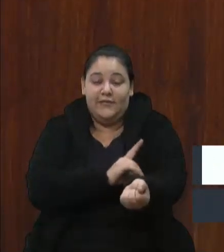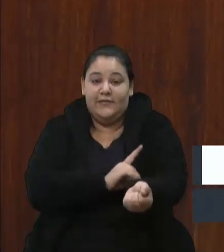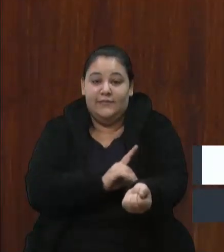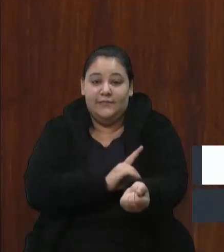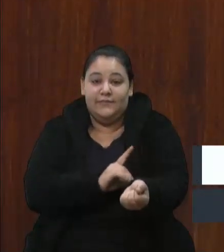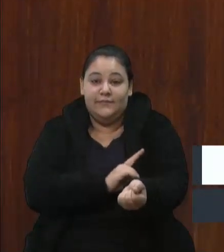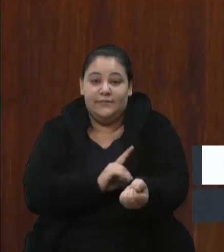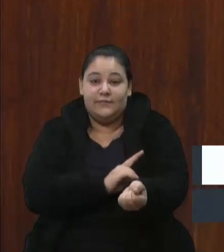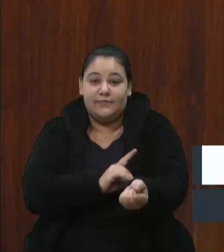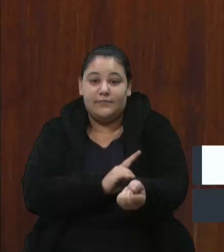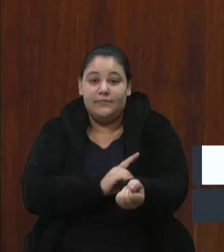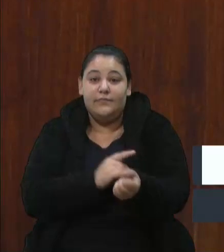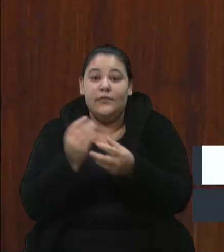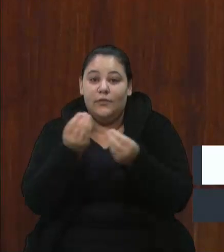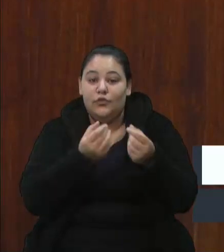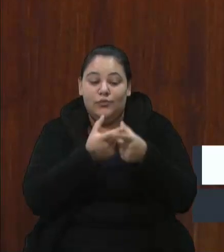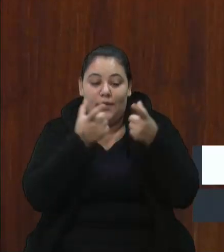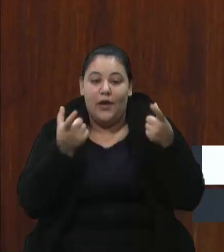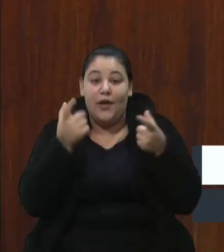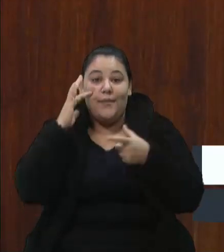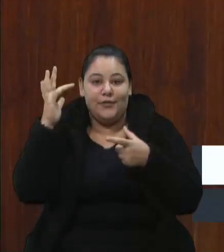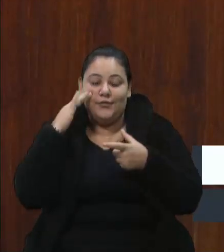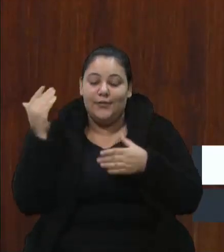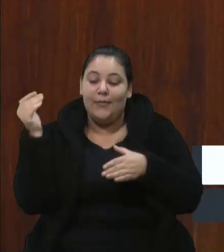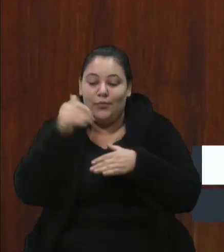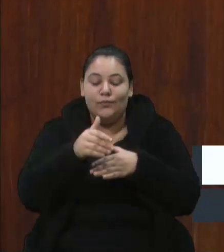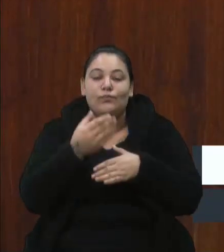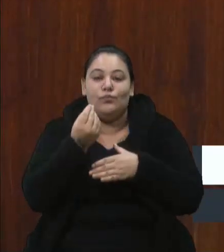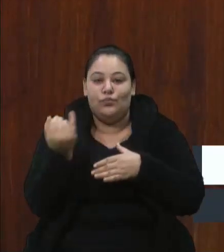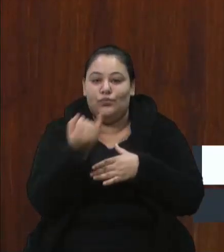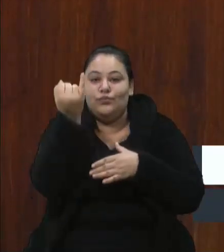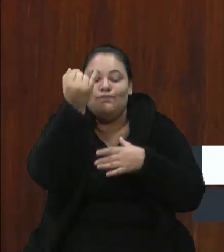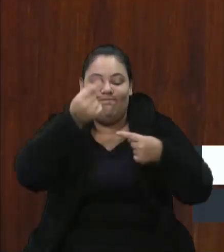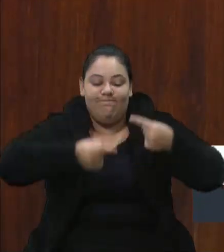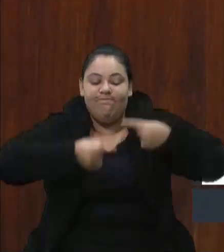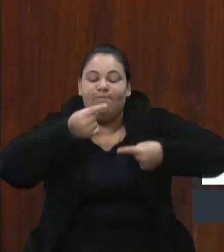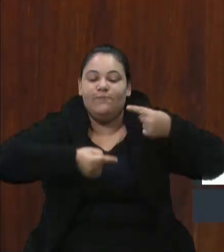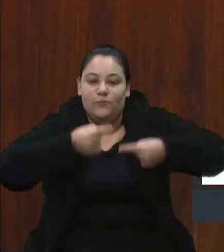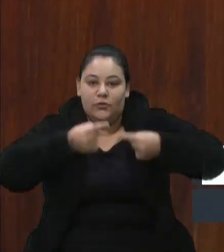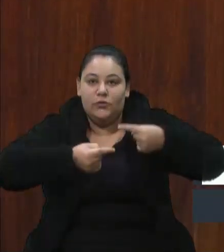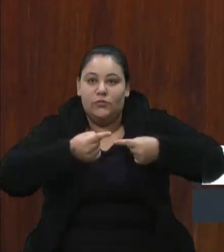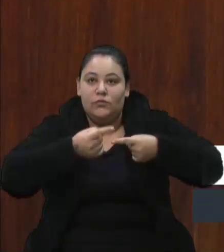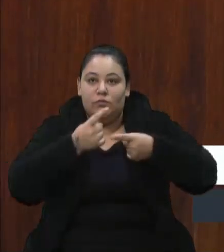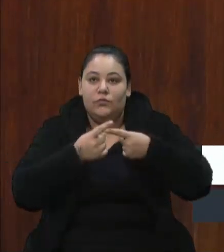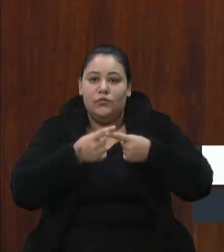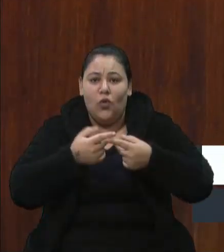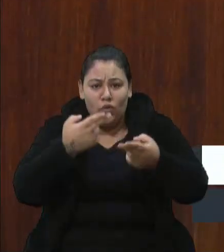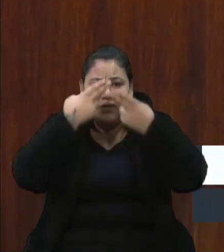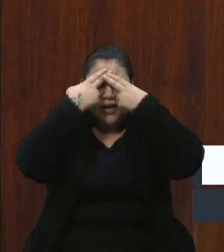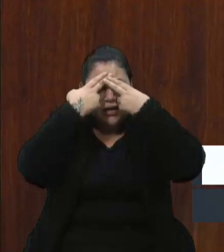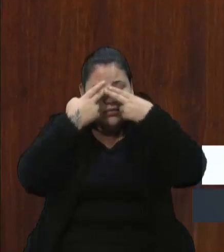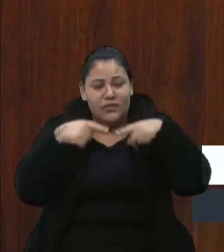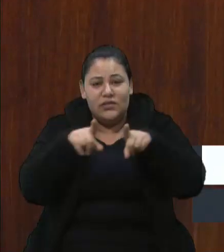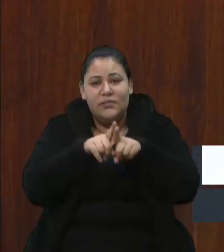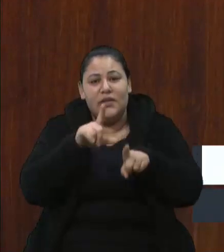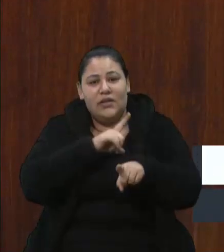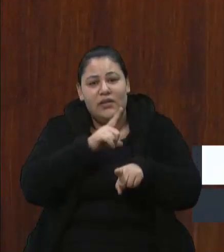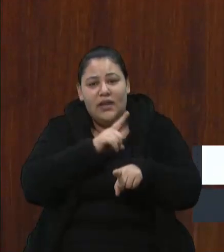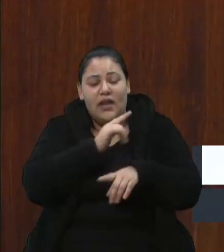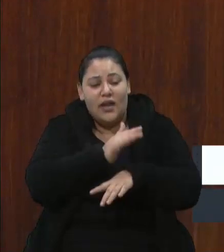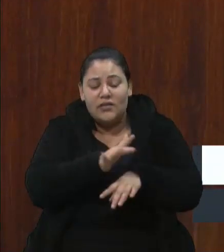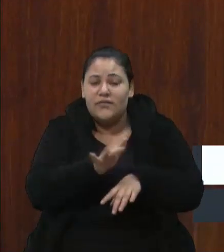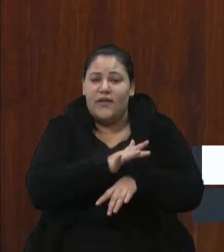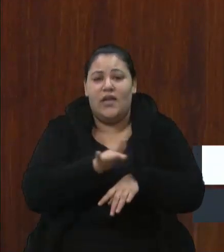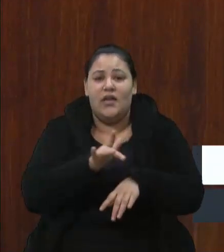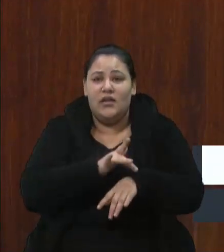do que se imagina, e é importante trazer esse debate para publicizar mesmo. o trauma até que as crianças têm, às